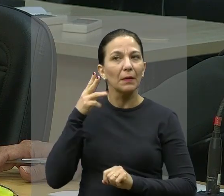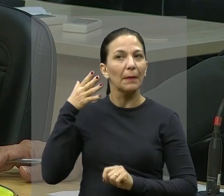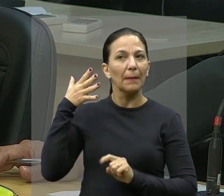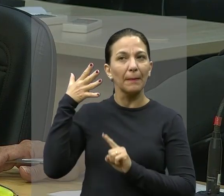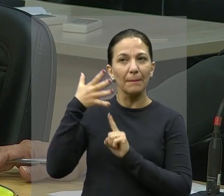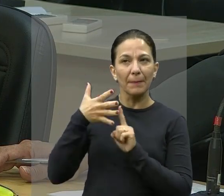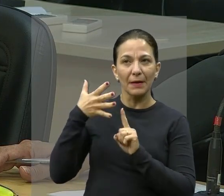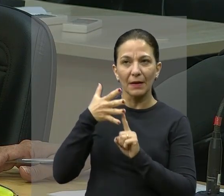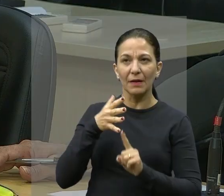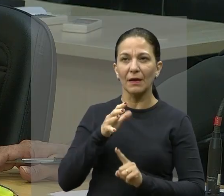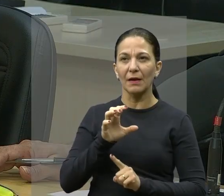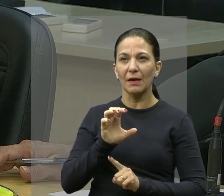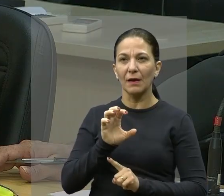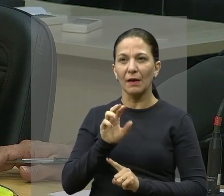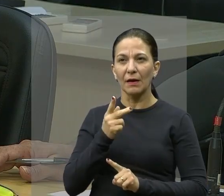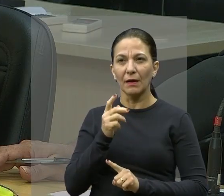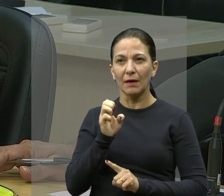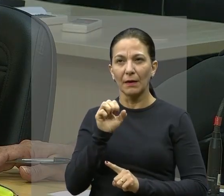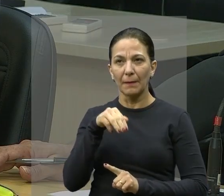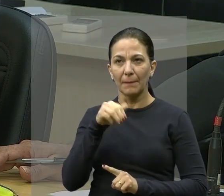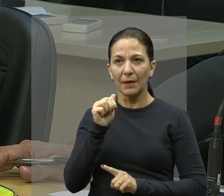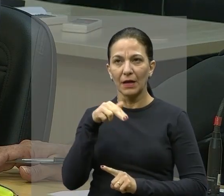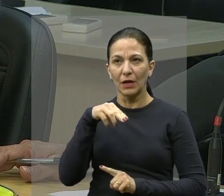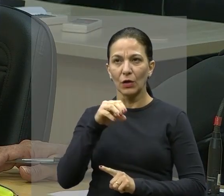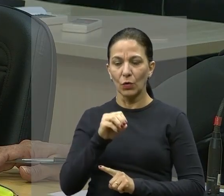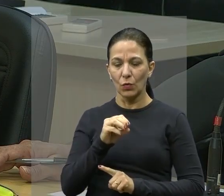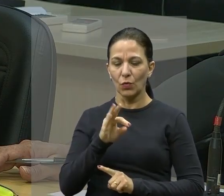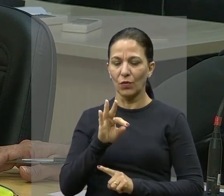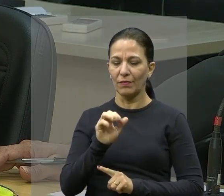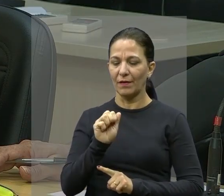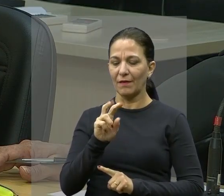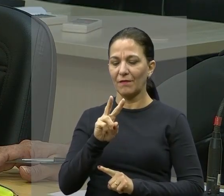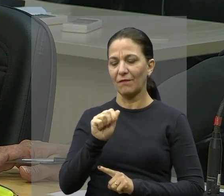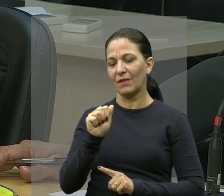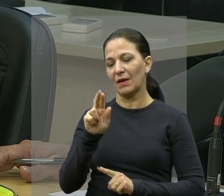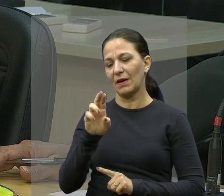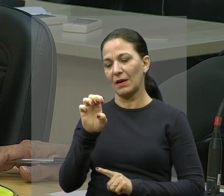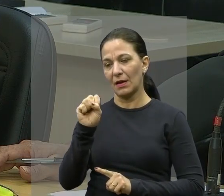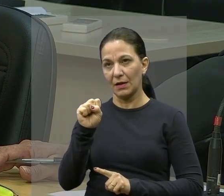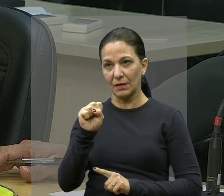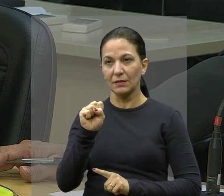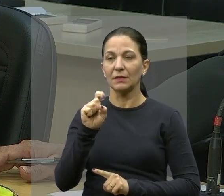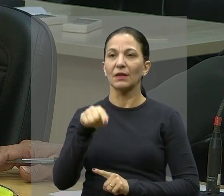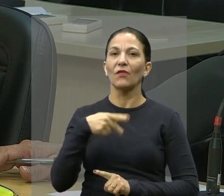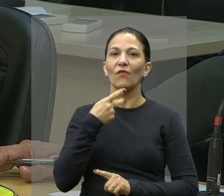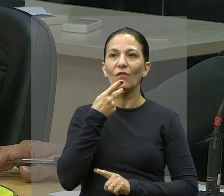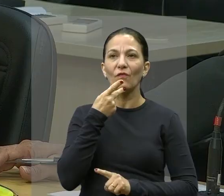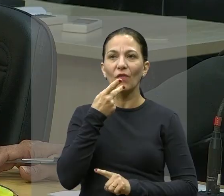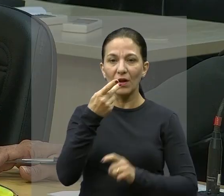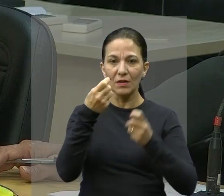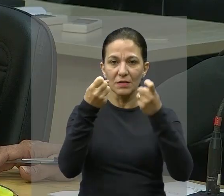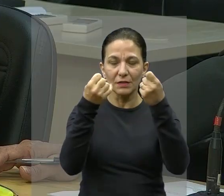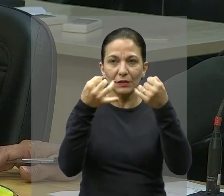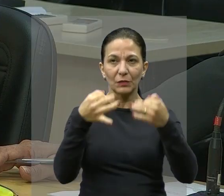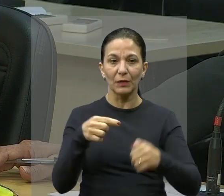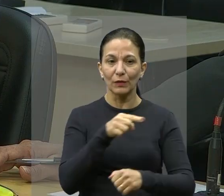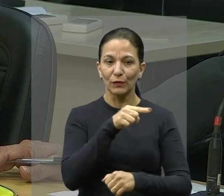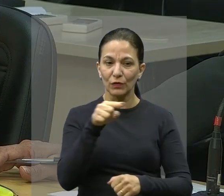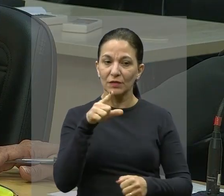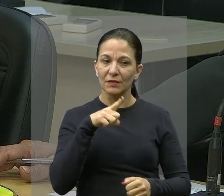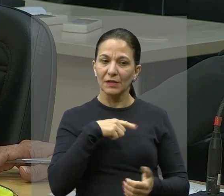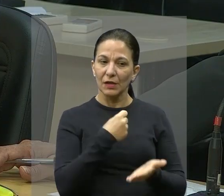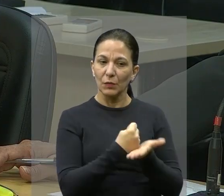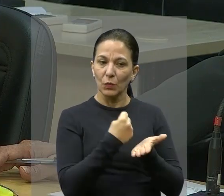doutor, acho que é Hermano Tavares. Hermano Tavares. Que ele fala que vocês aí têm um protocolo